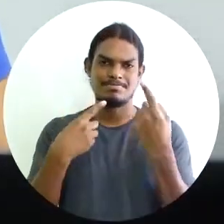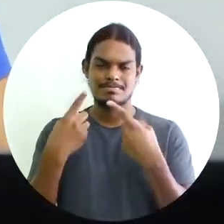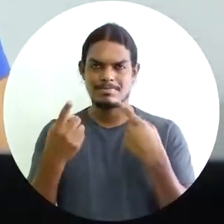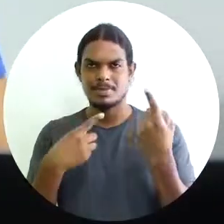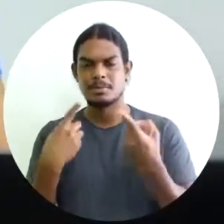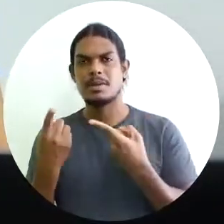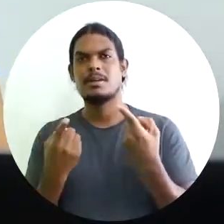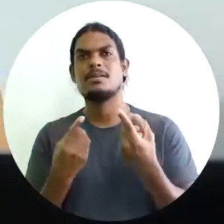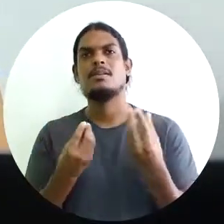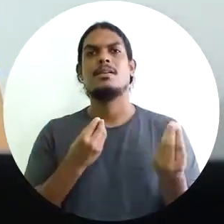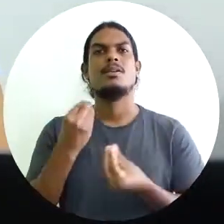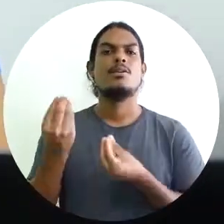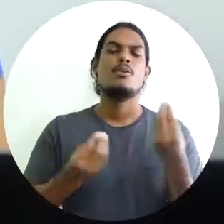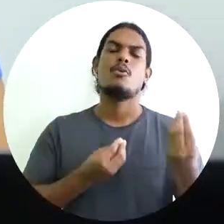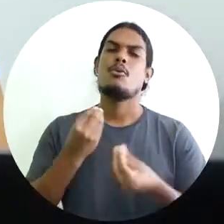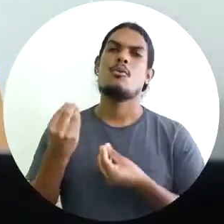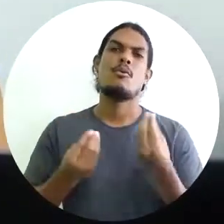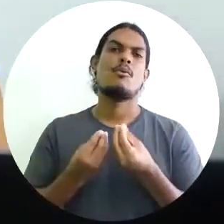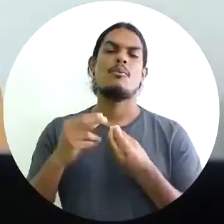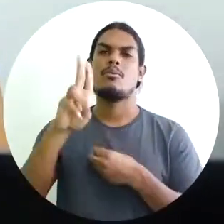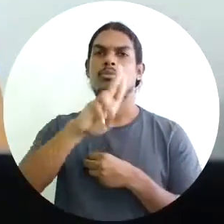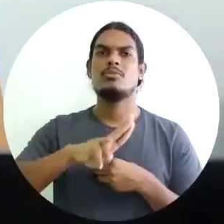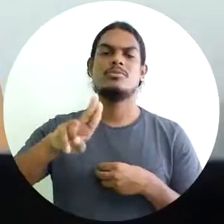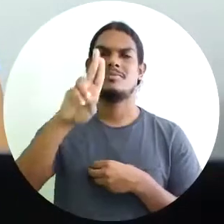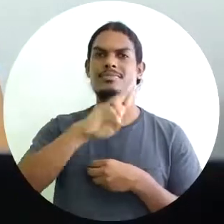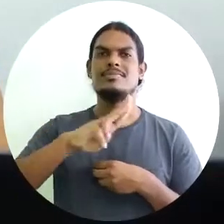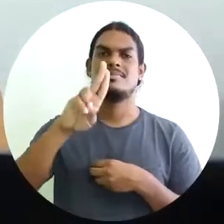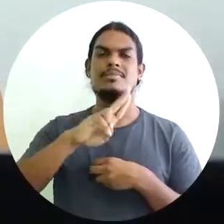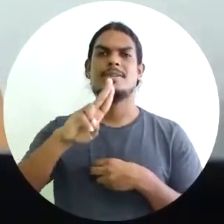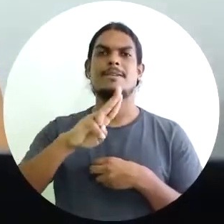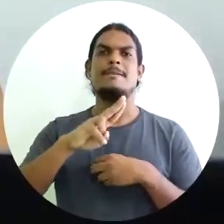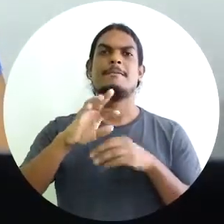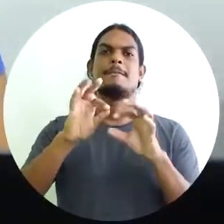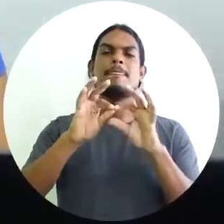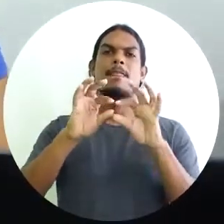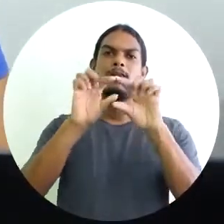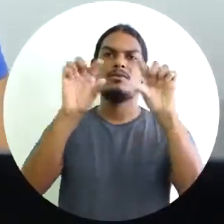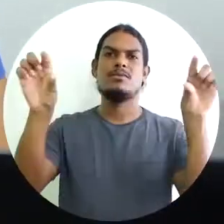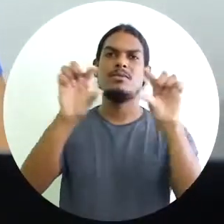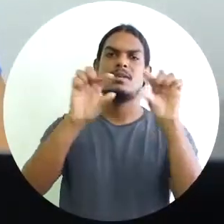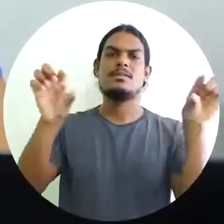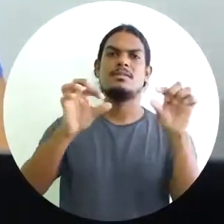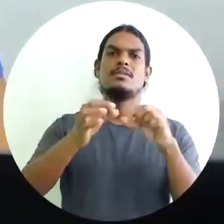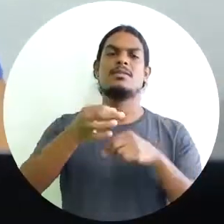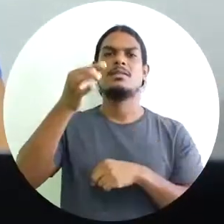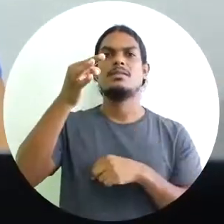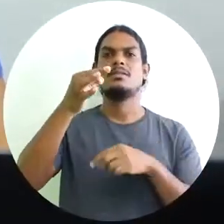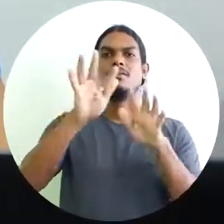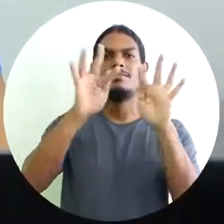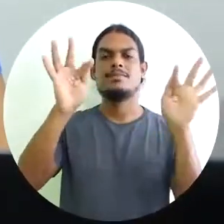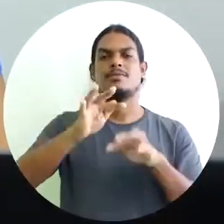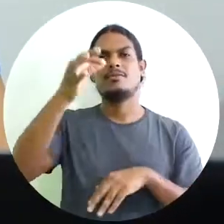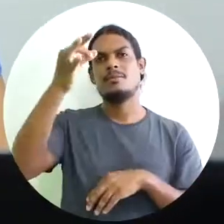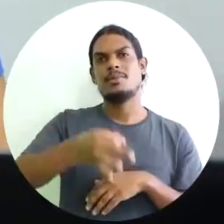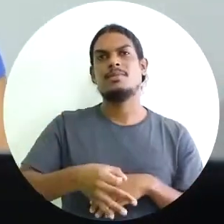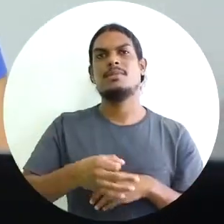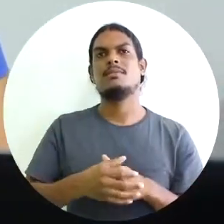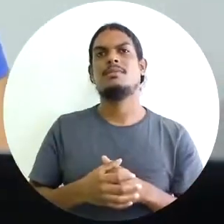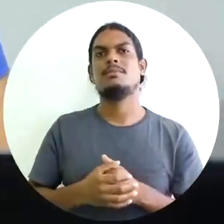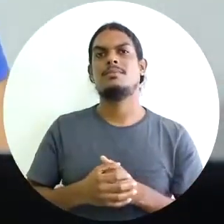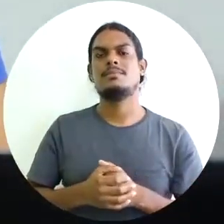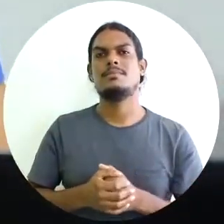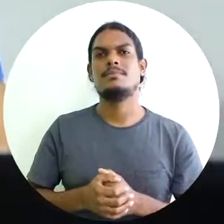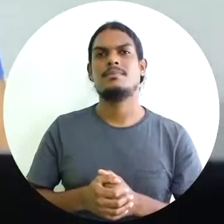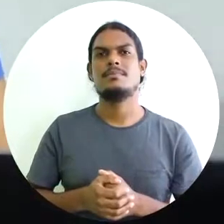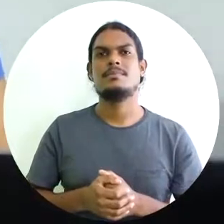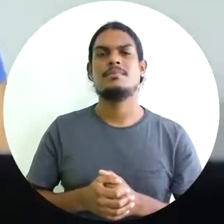que ponto trabalhar em sala de aula com frases soltas ensina alguém língua, talvez ensine estrutura de língua,